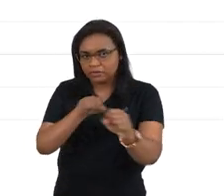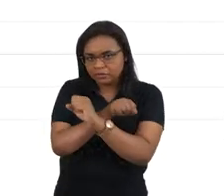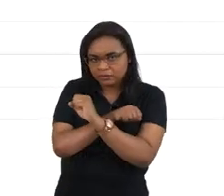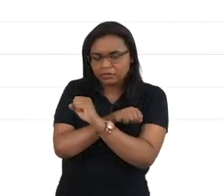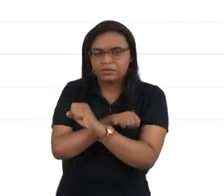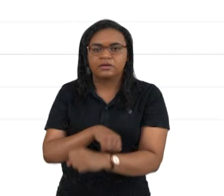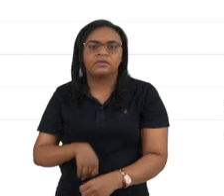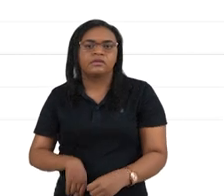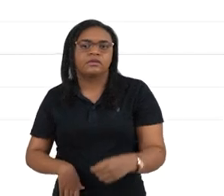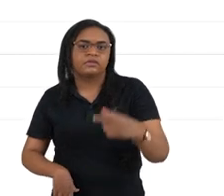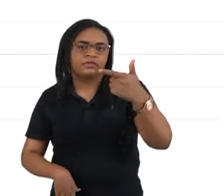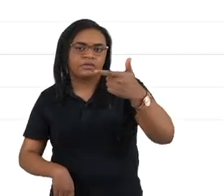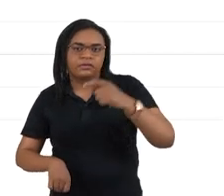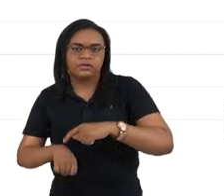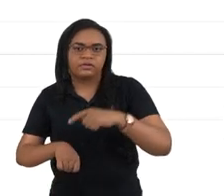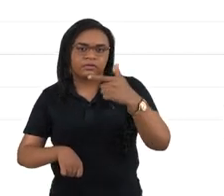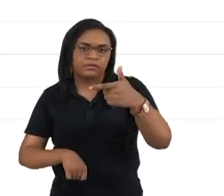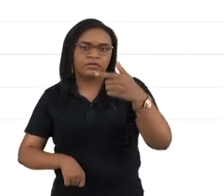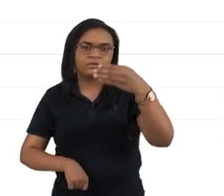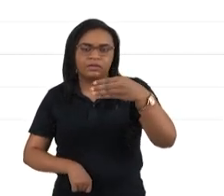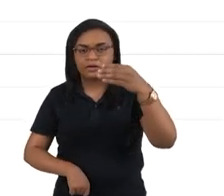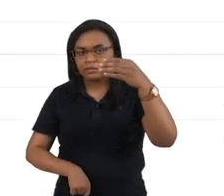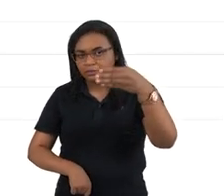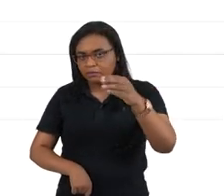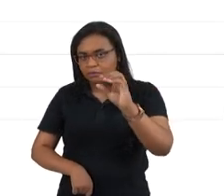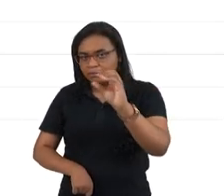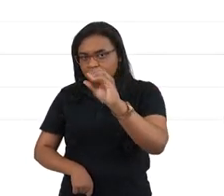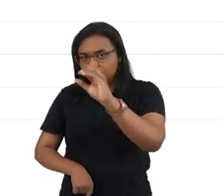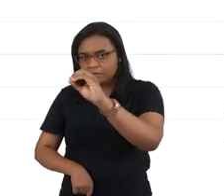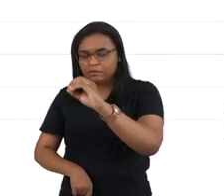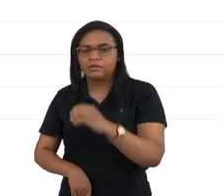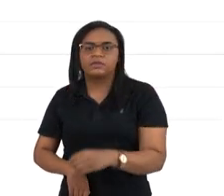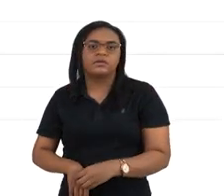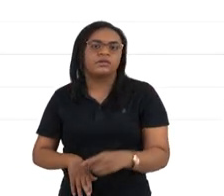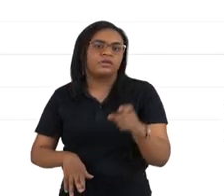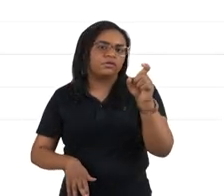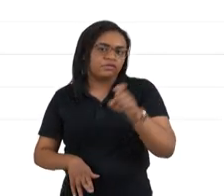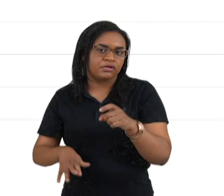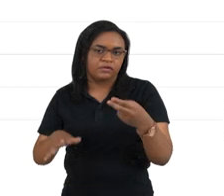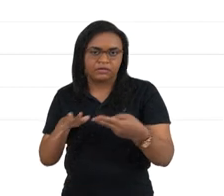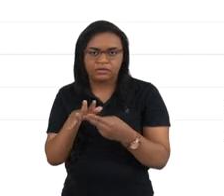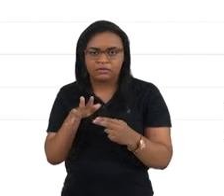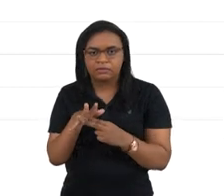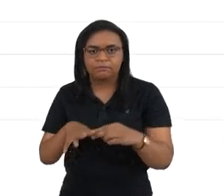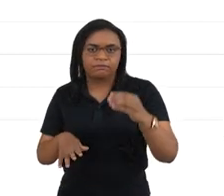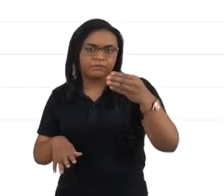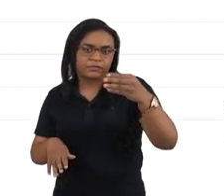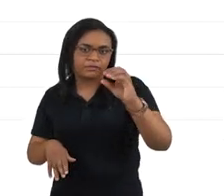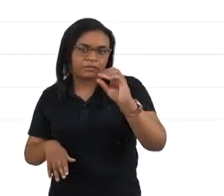4, 4.000. Portanto, gente, eu vou ter o seguinte, que x é igual a 4.000 dividido por